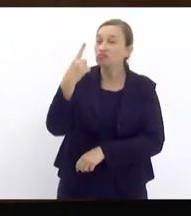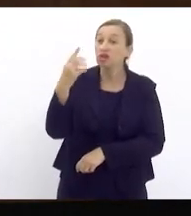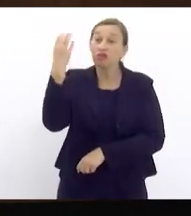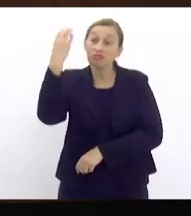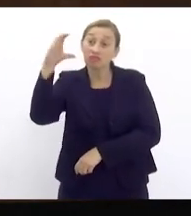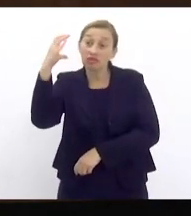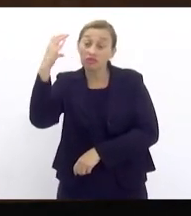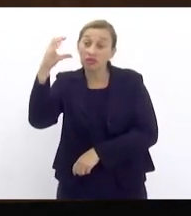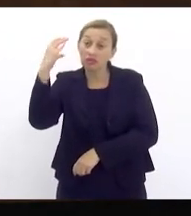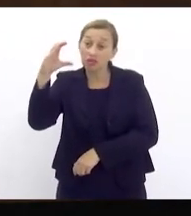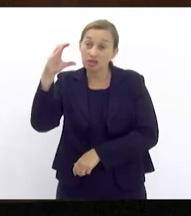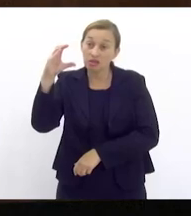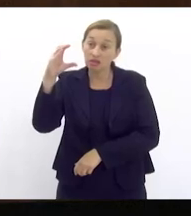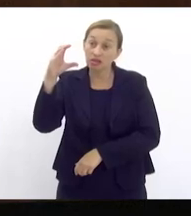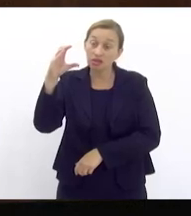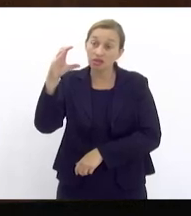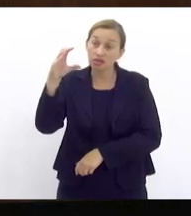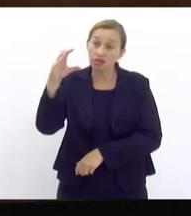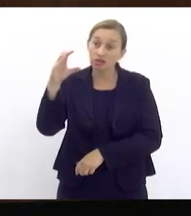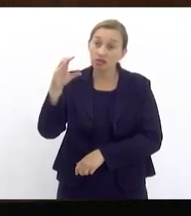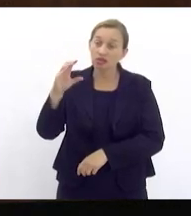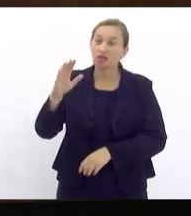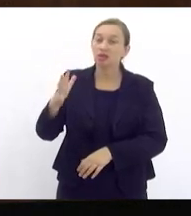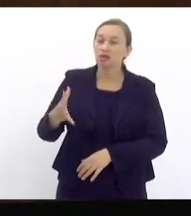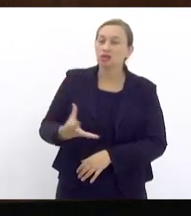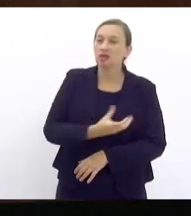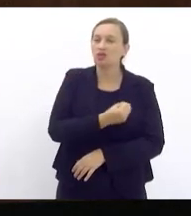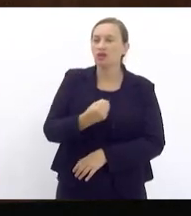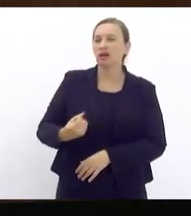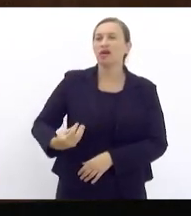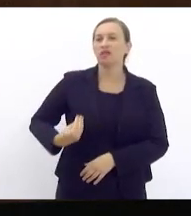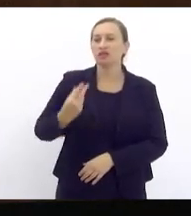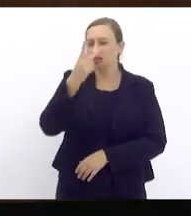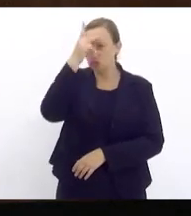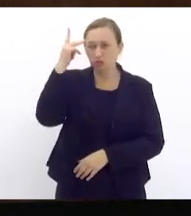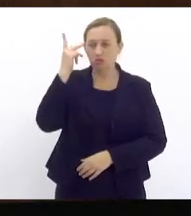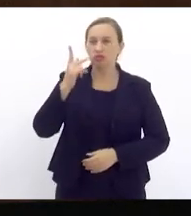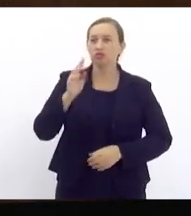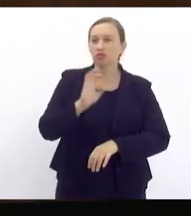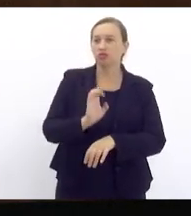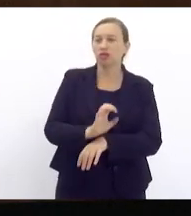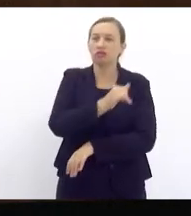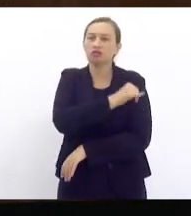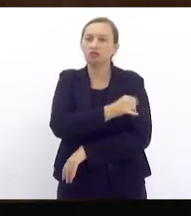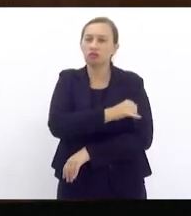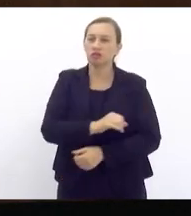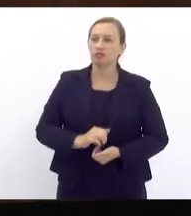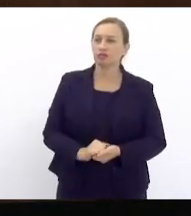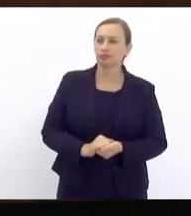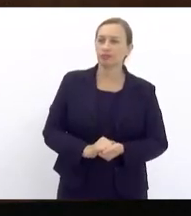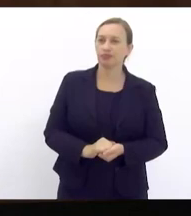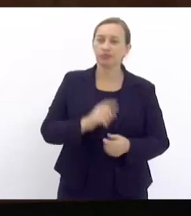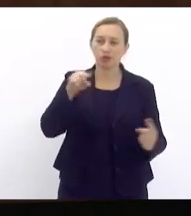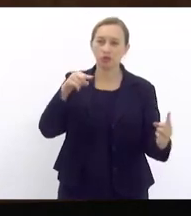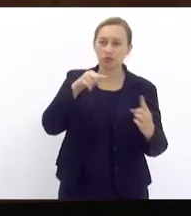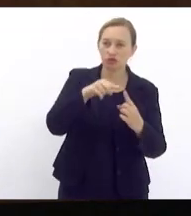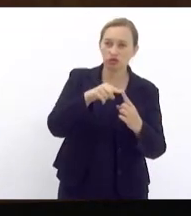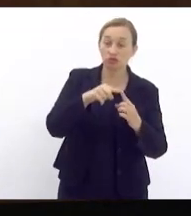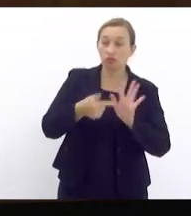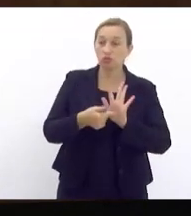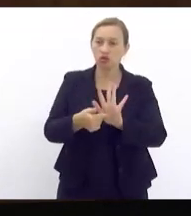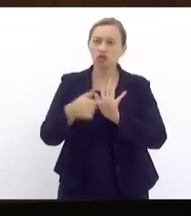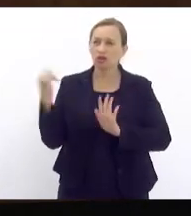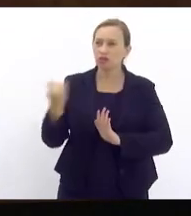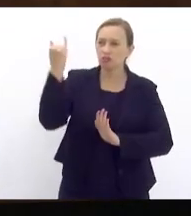ciência e da imunização para a saúde coletiva dos cidadãos do Rio de Janeiro o PL tem o objetivo de promover essa importância